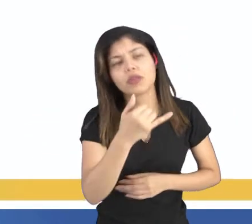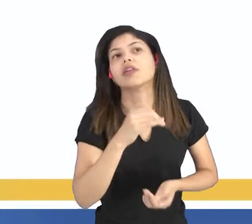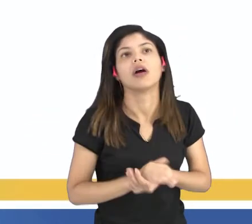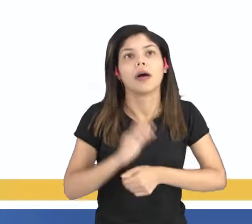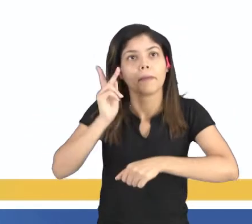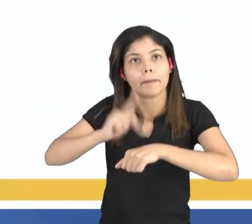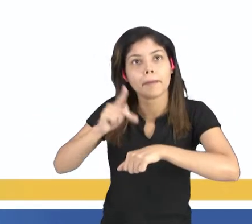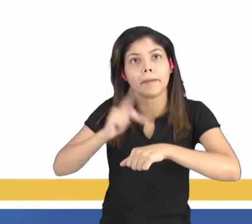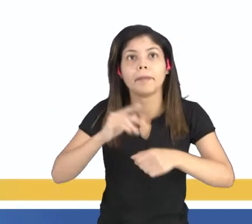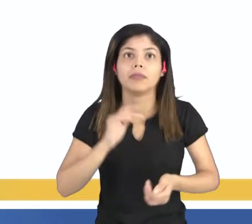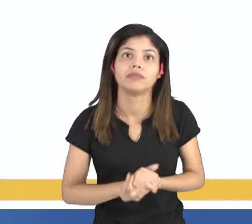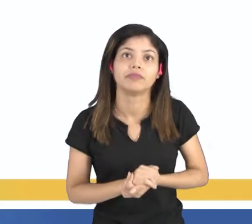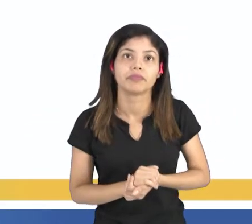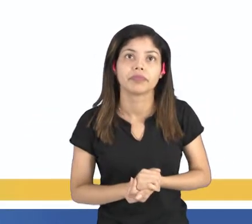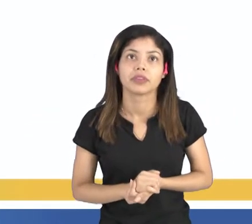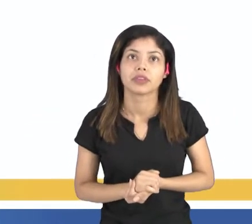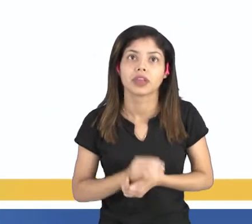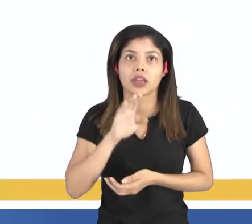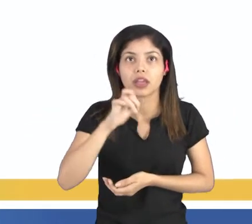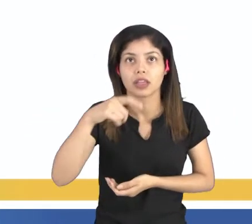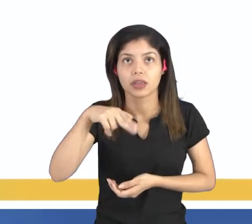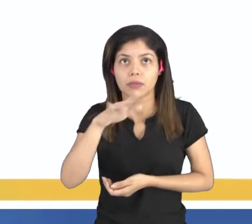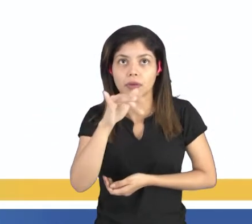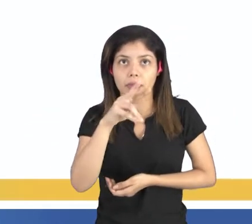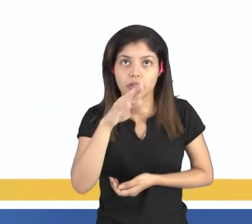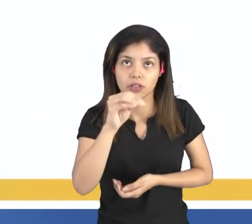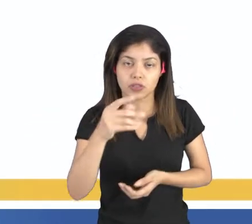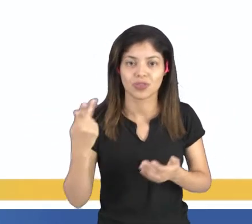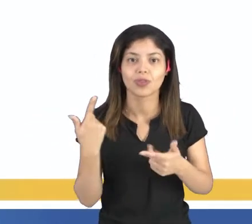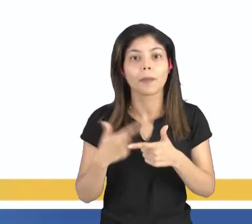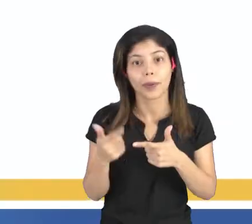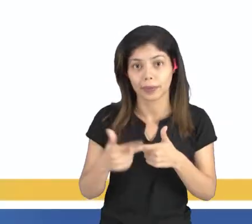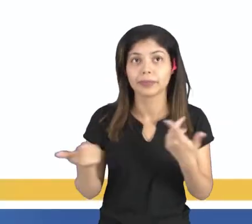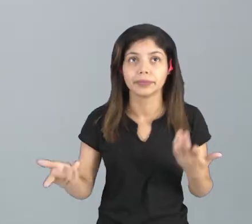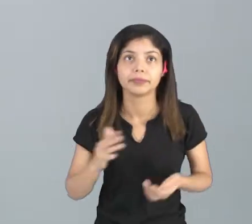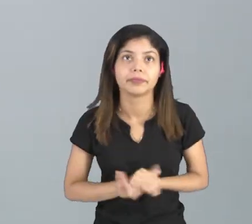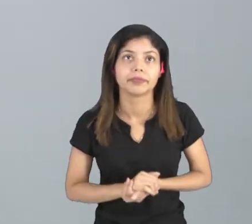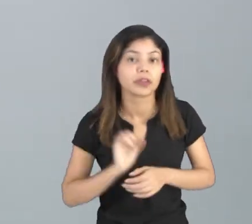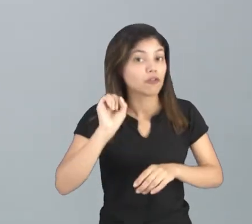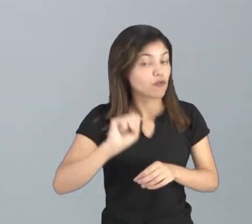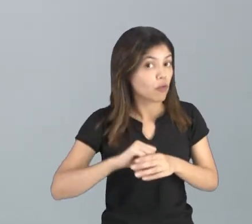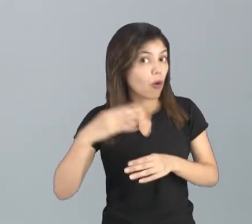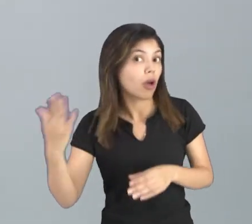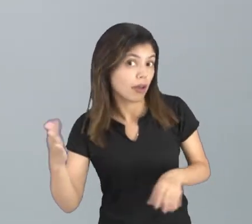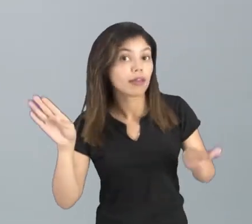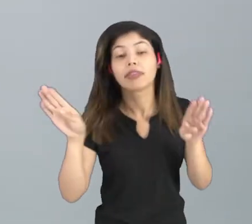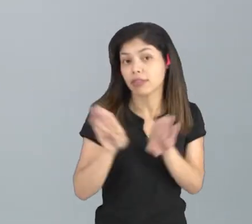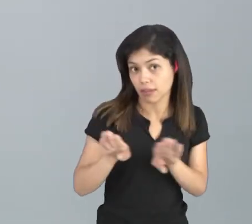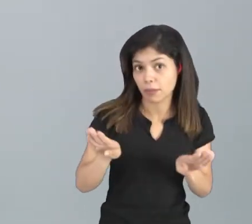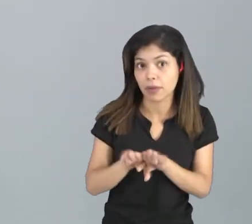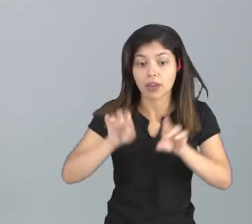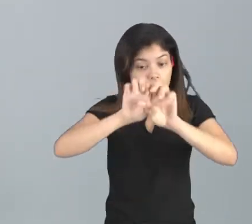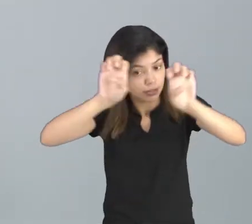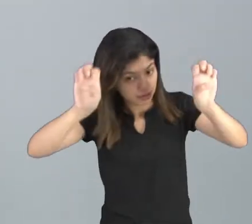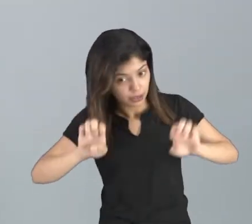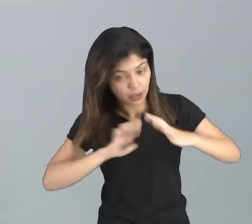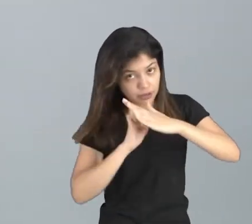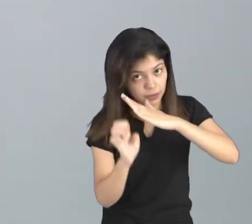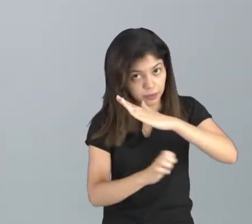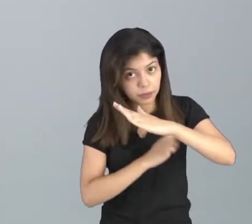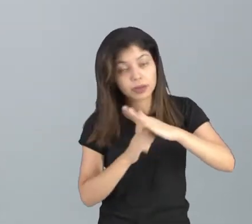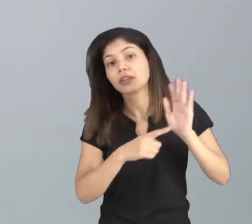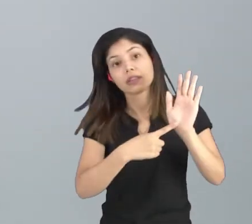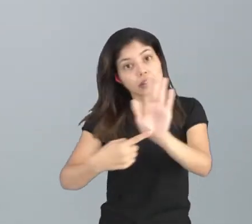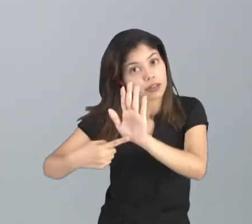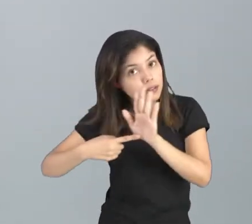aproveitados, como rochas, minerais e equipamentos danificados. Fora aquelas represas onde as empresas